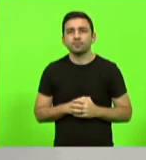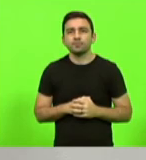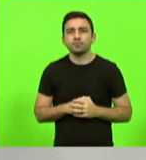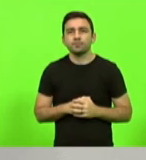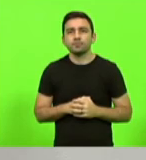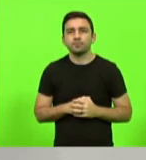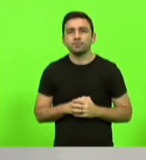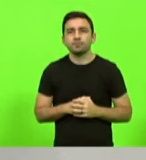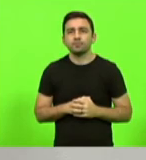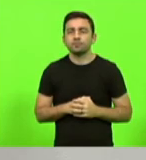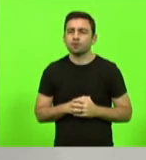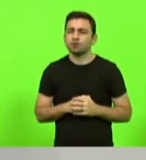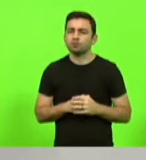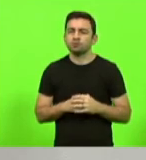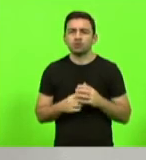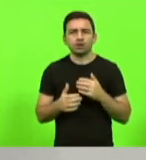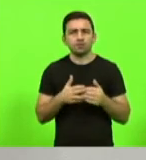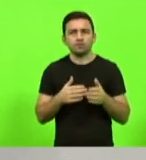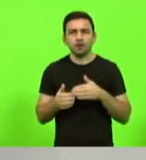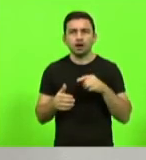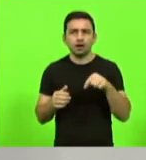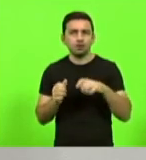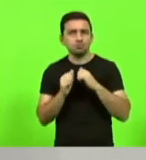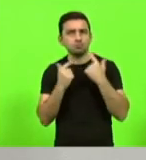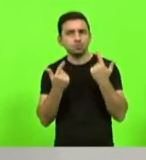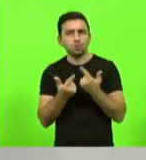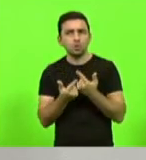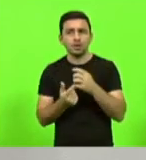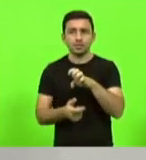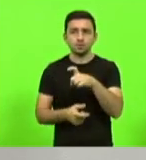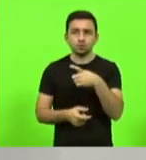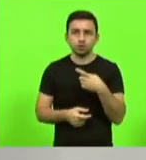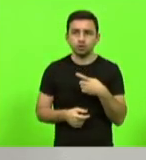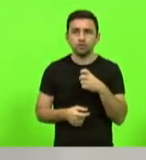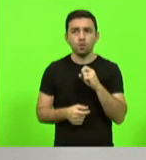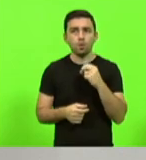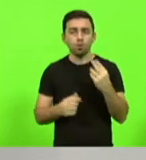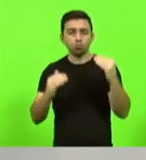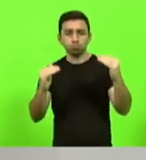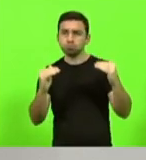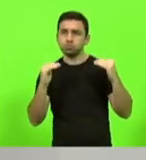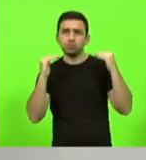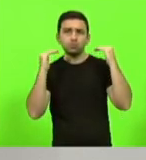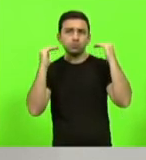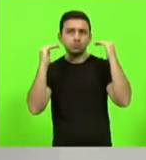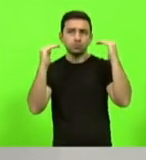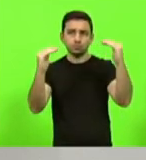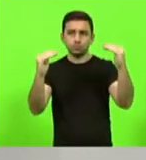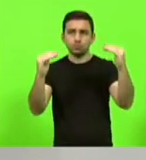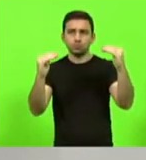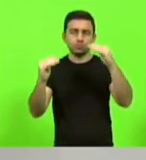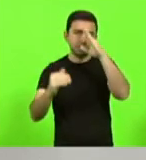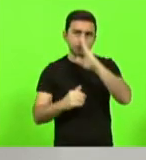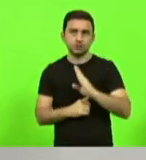seja com o Parlamento, com o Executivo ou até mesmo com autoridades nacionais.